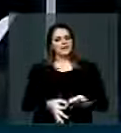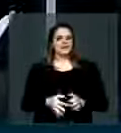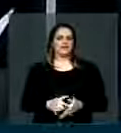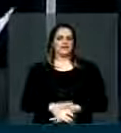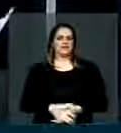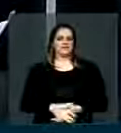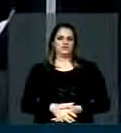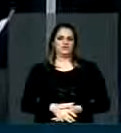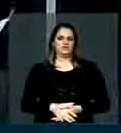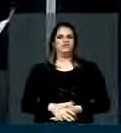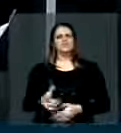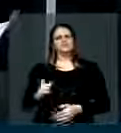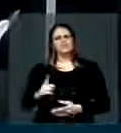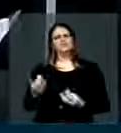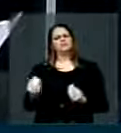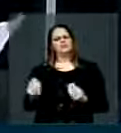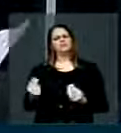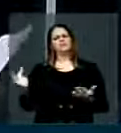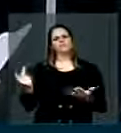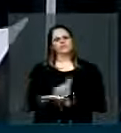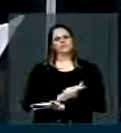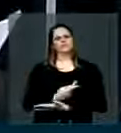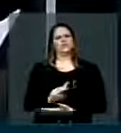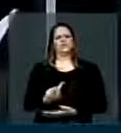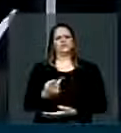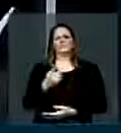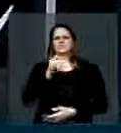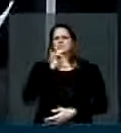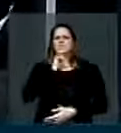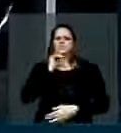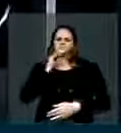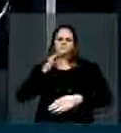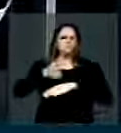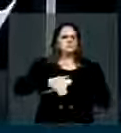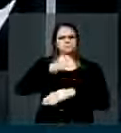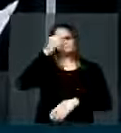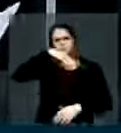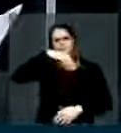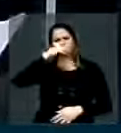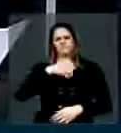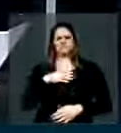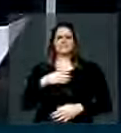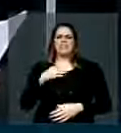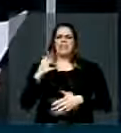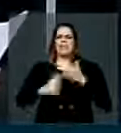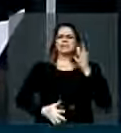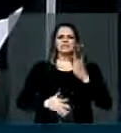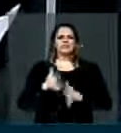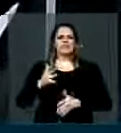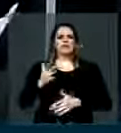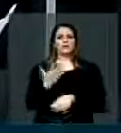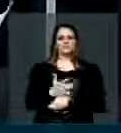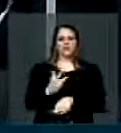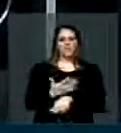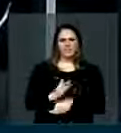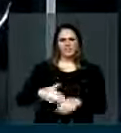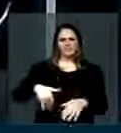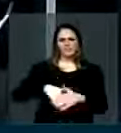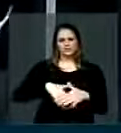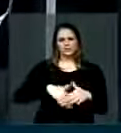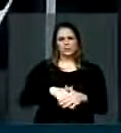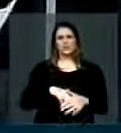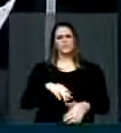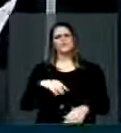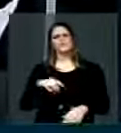raro, acontecem na prática. A invasão e interrupção dos treinos de futebol, os encontros marcados por torcedores e